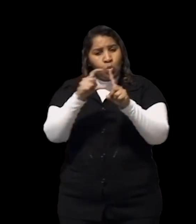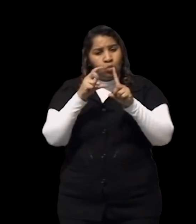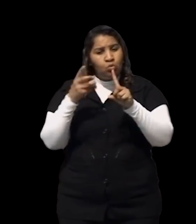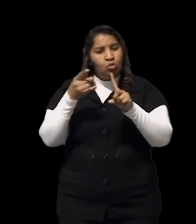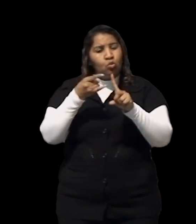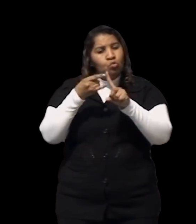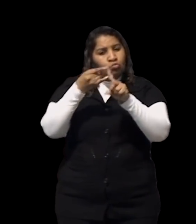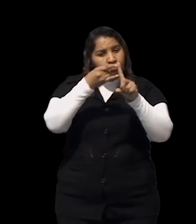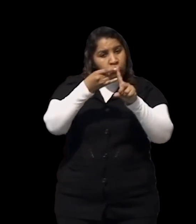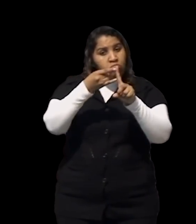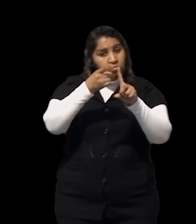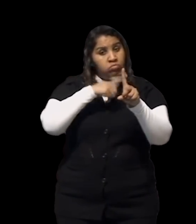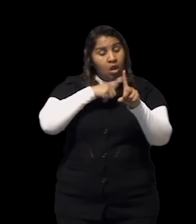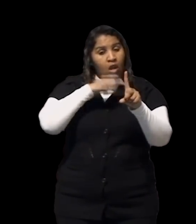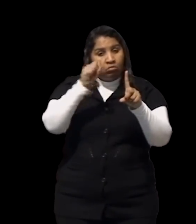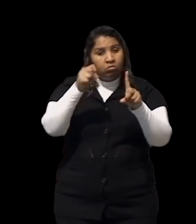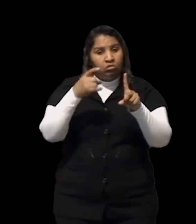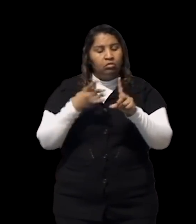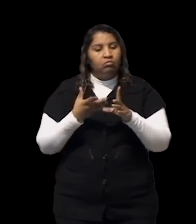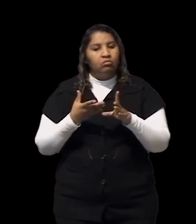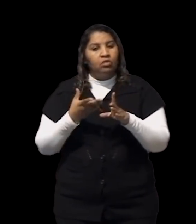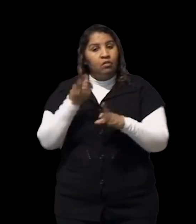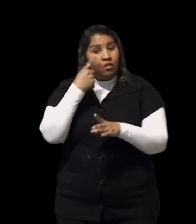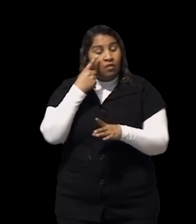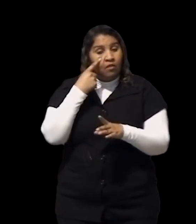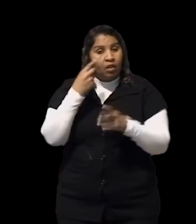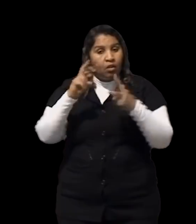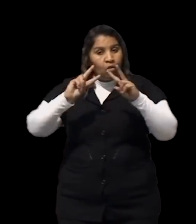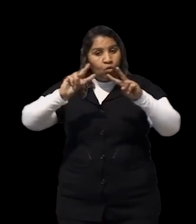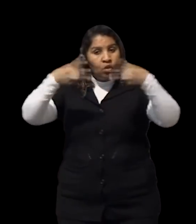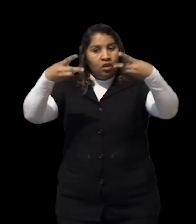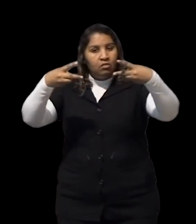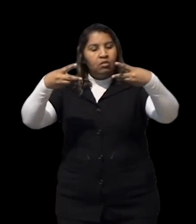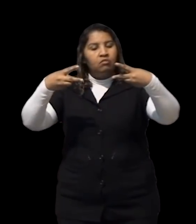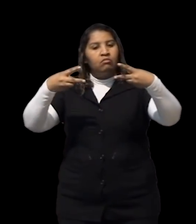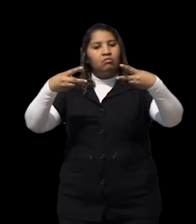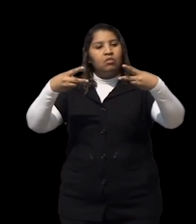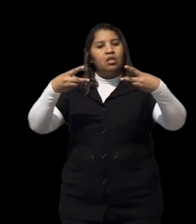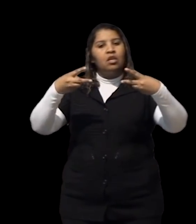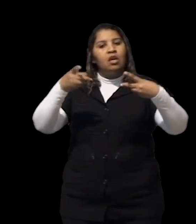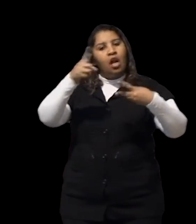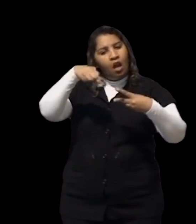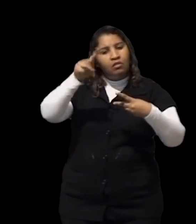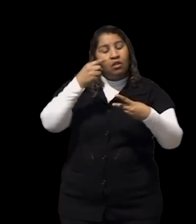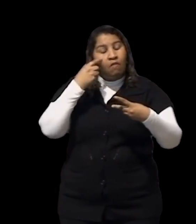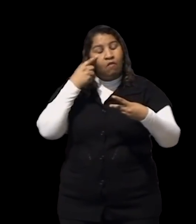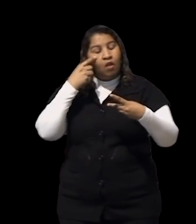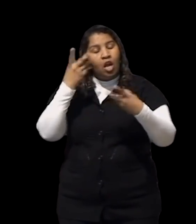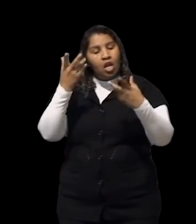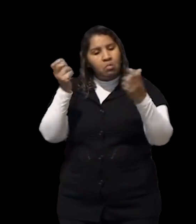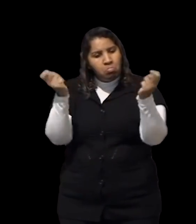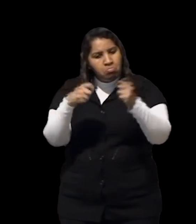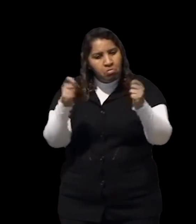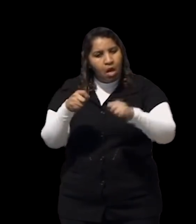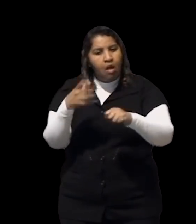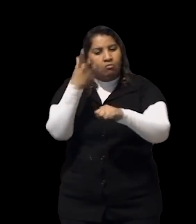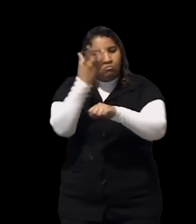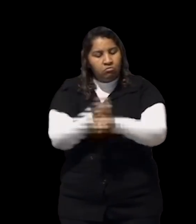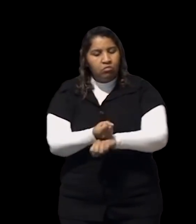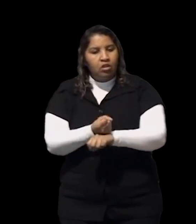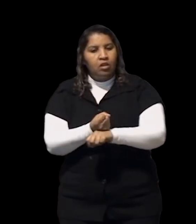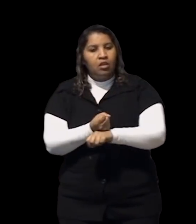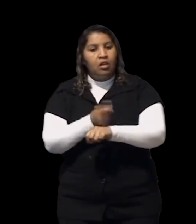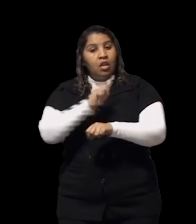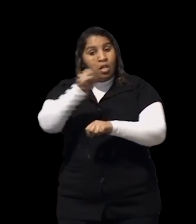o seu Smartphone ou seu computador seu tablet vai te levar até o lugar que você vai poder baixar ele e nós vamos nos